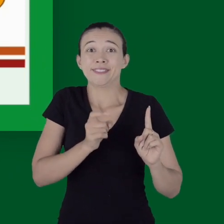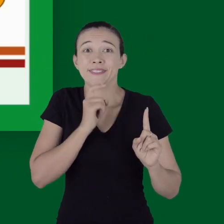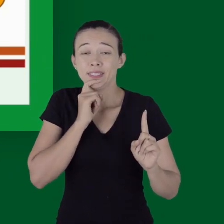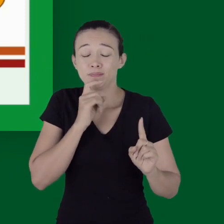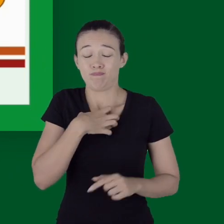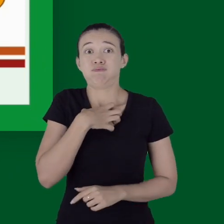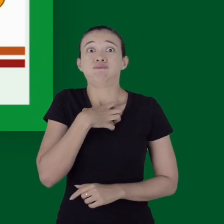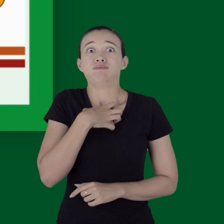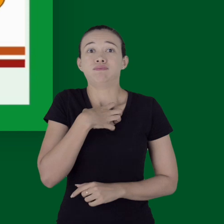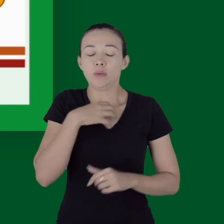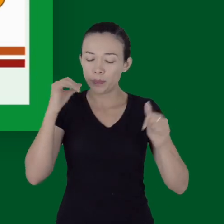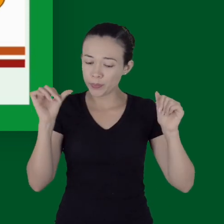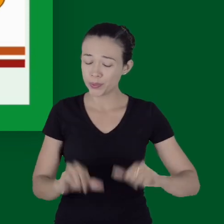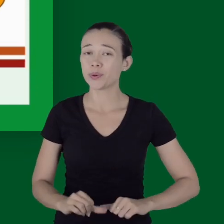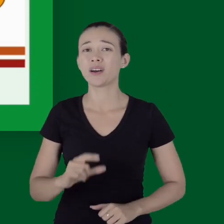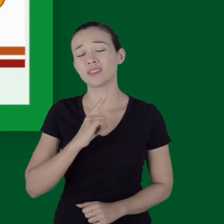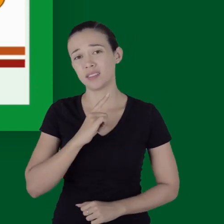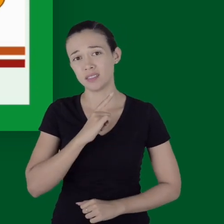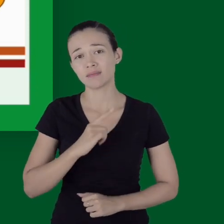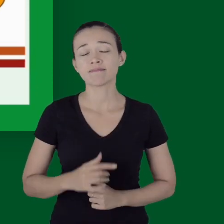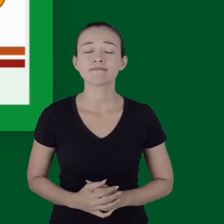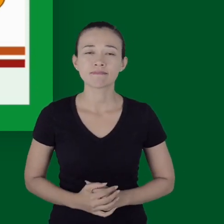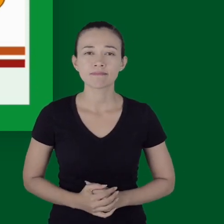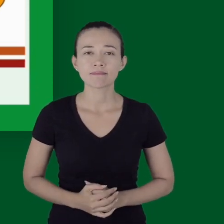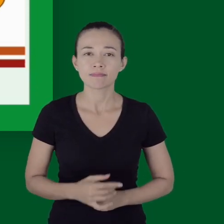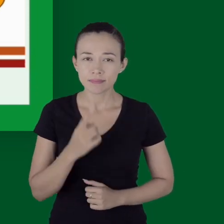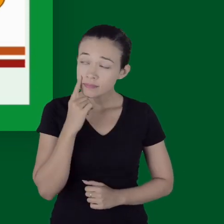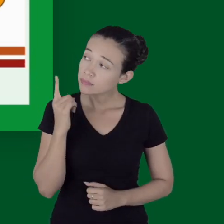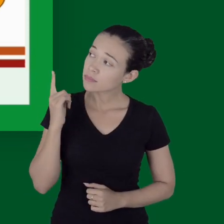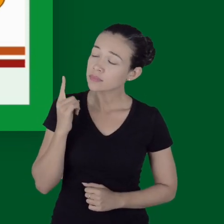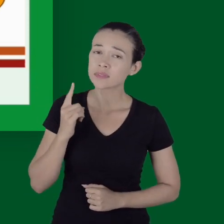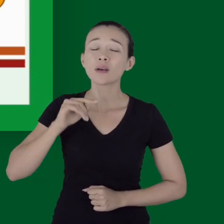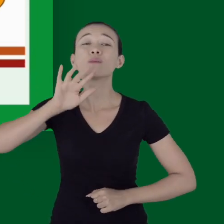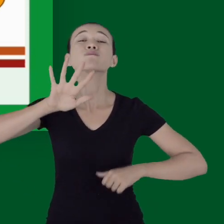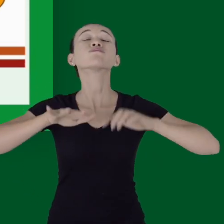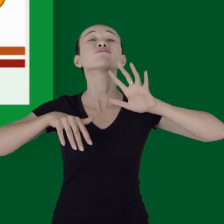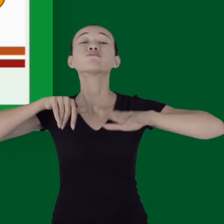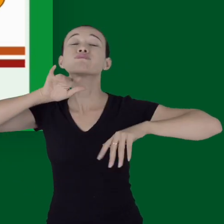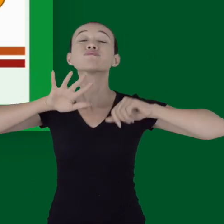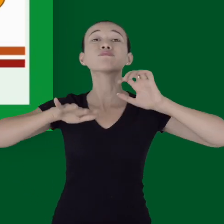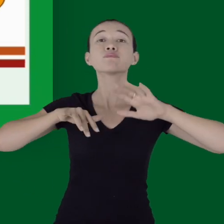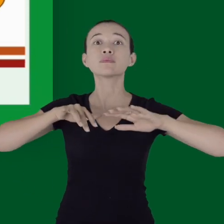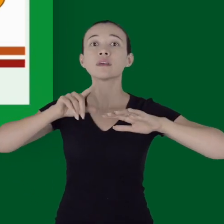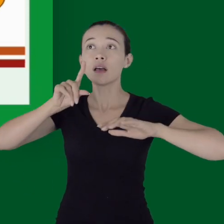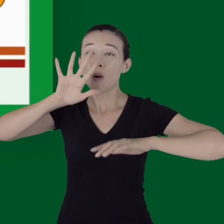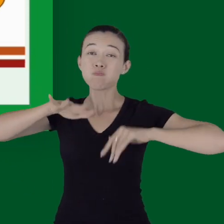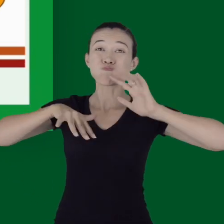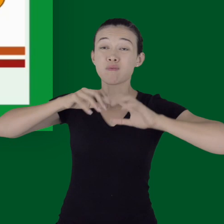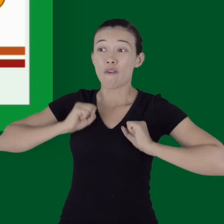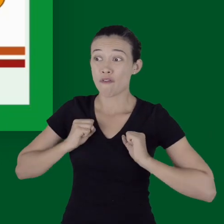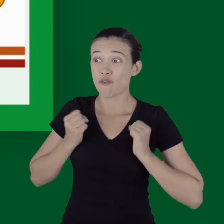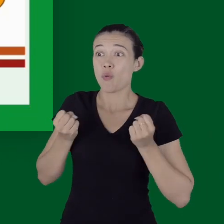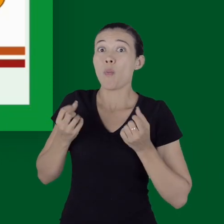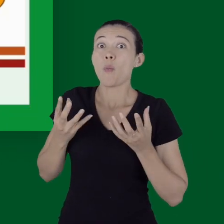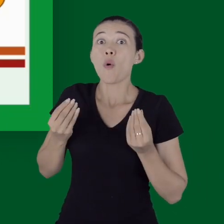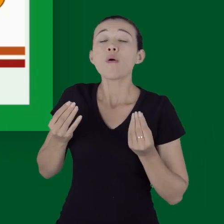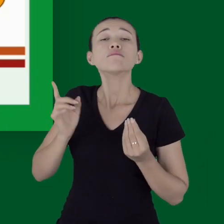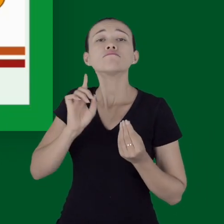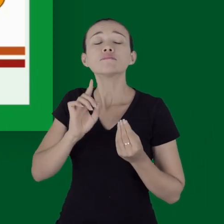quanto mais fria, maior a indução de hipotermia, né. A situação de luta, né, quanto menor a